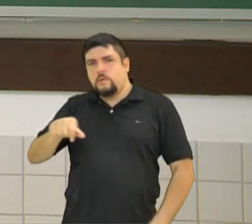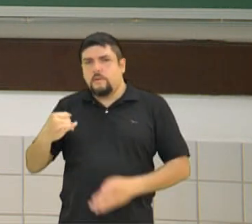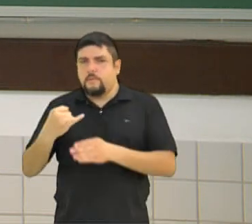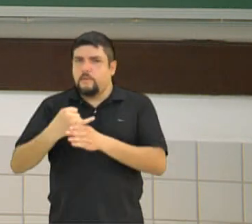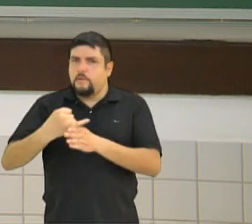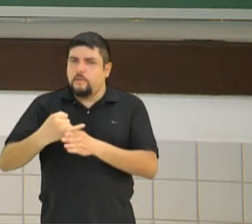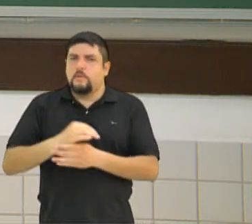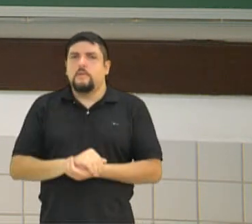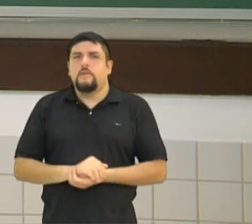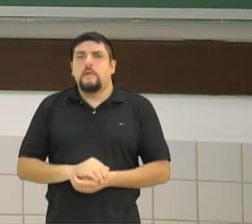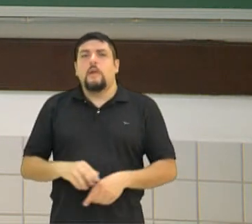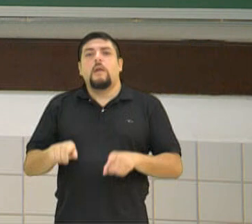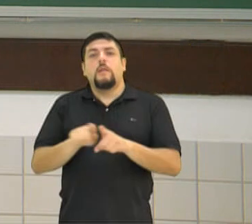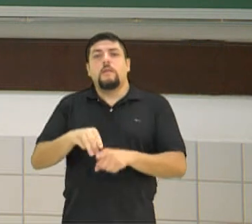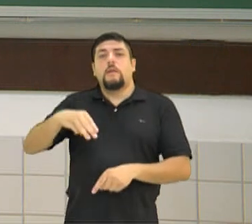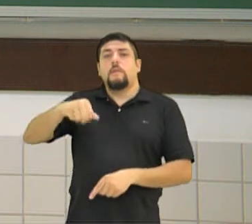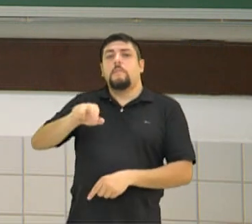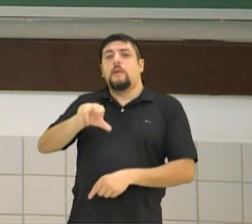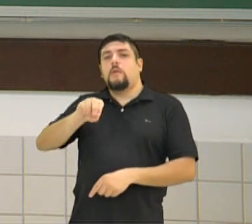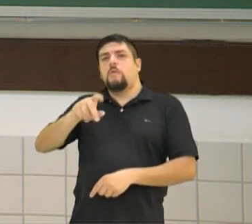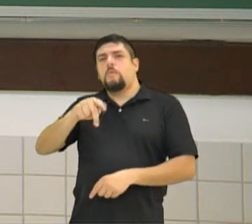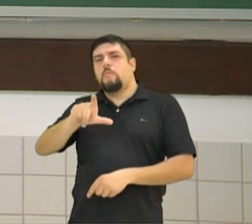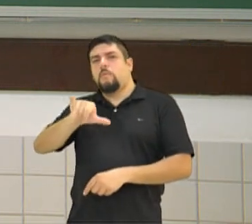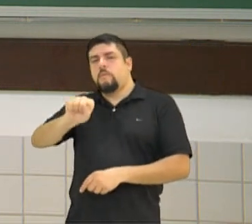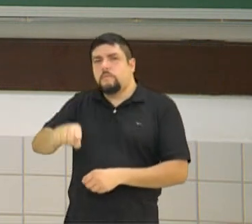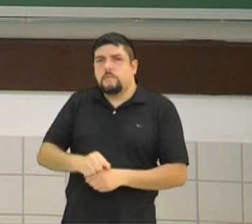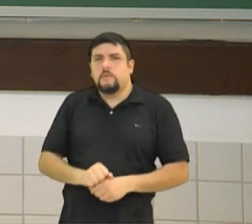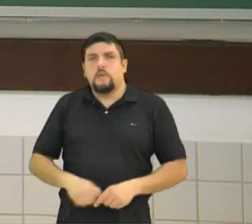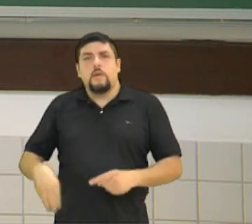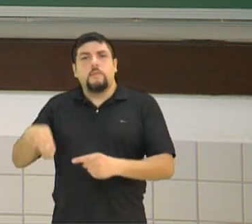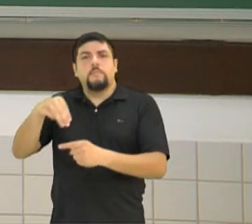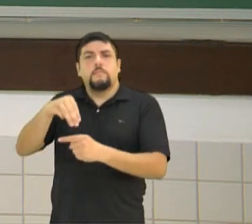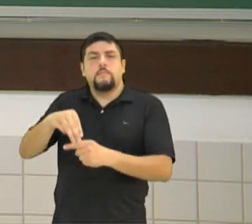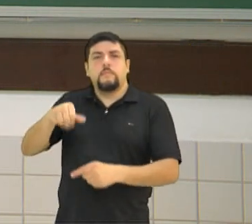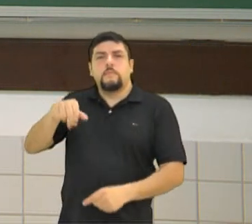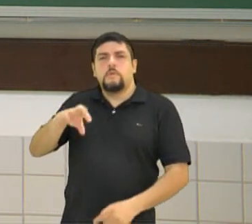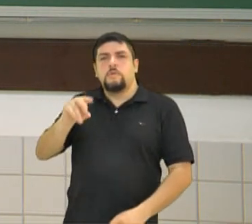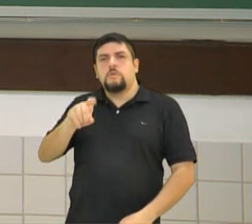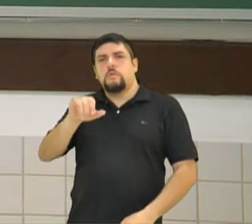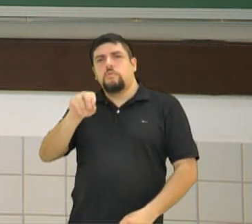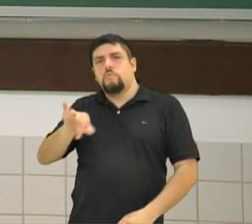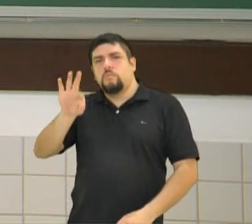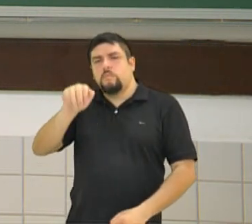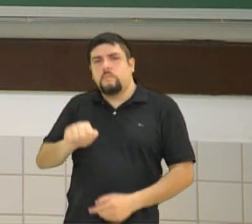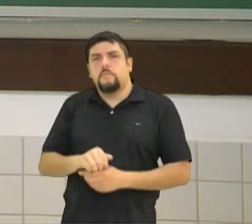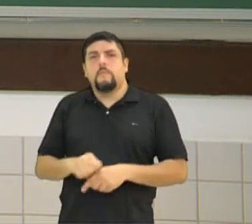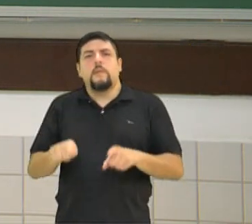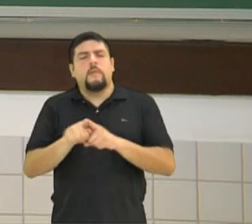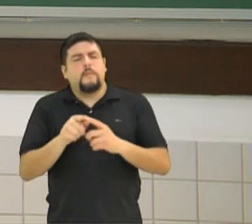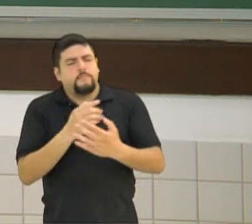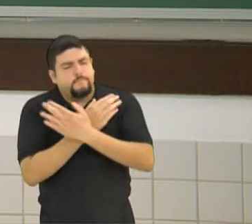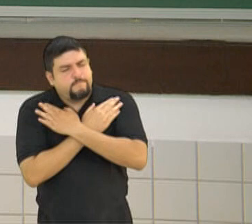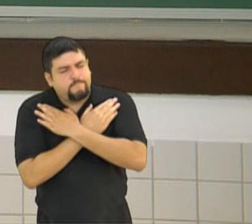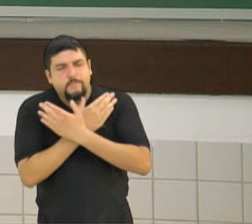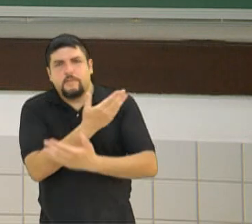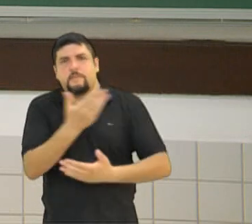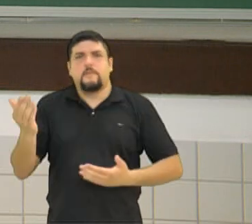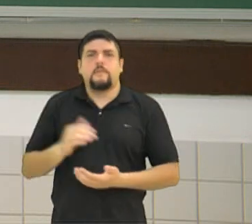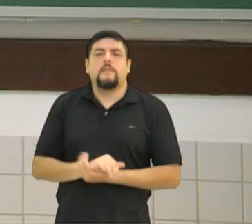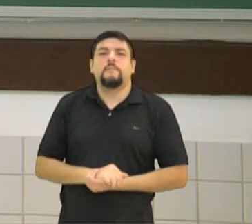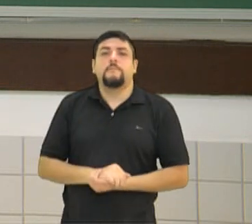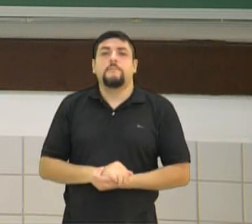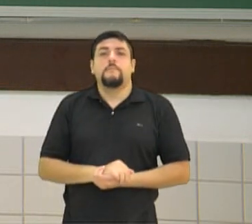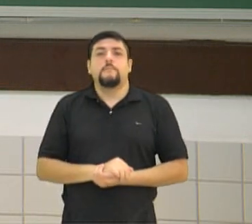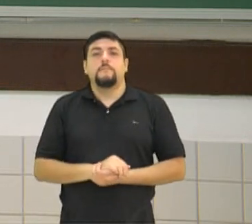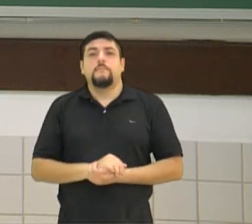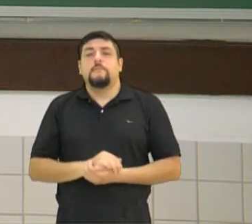galera. Mariópolis, Mandirituba, aquele abraço também para vocês, tá bom? Da minha parte,